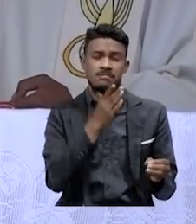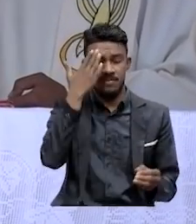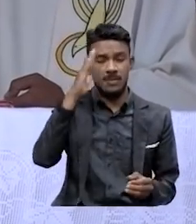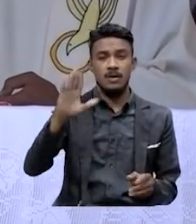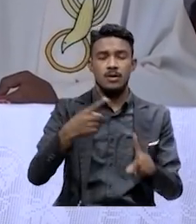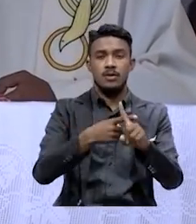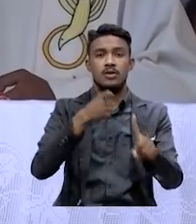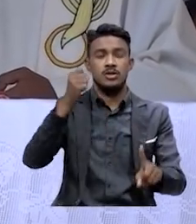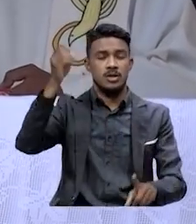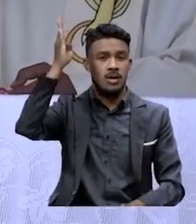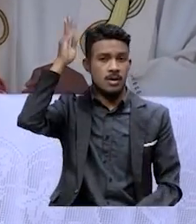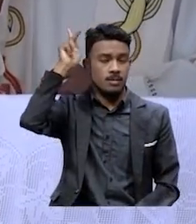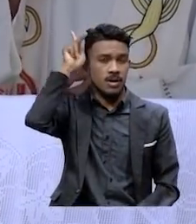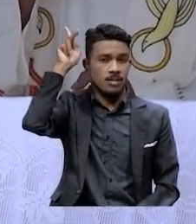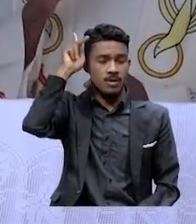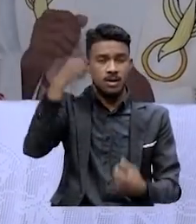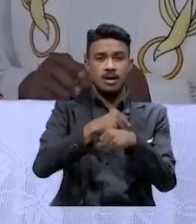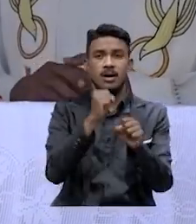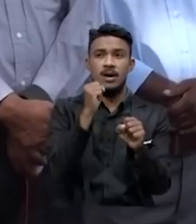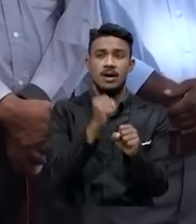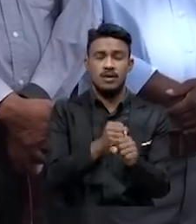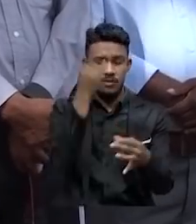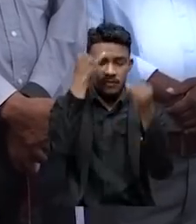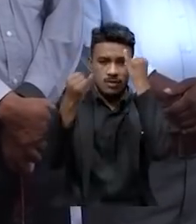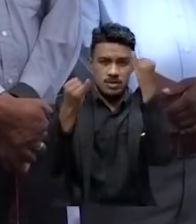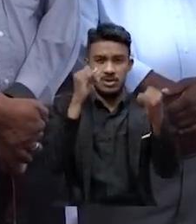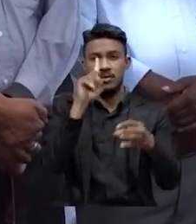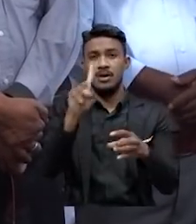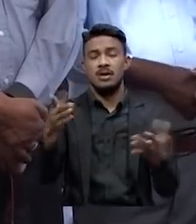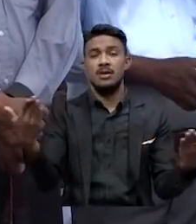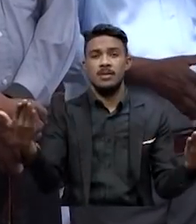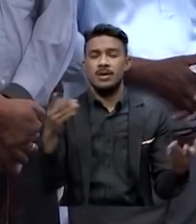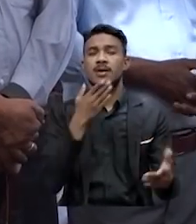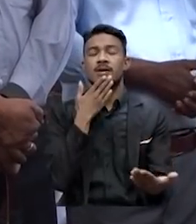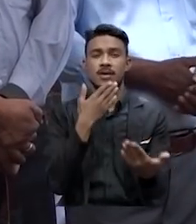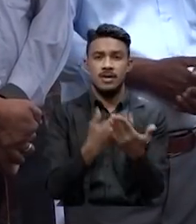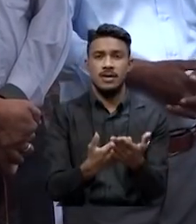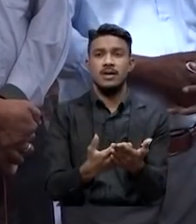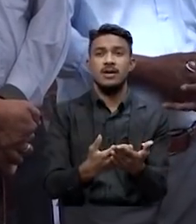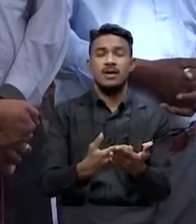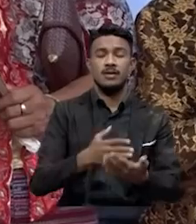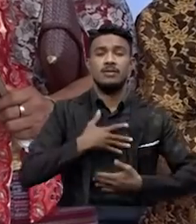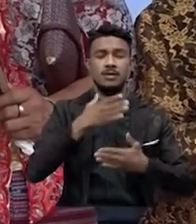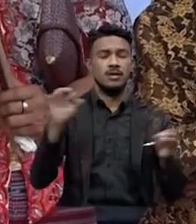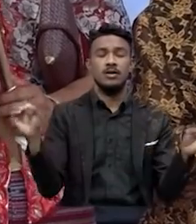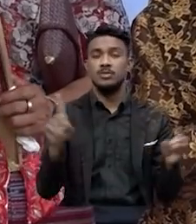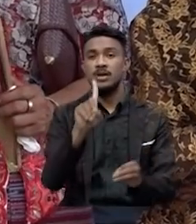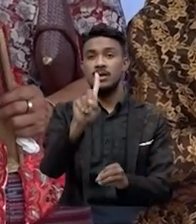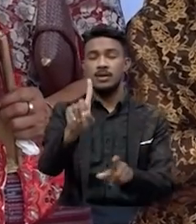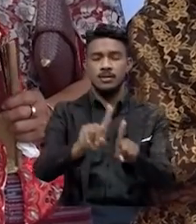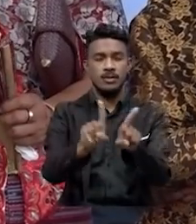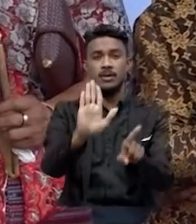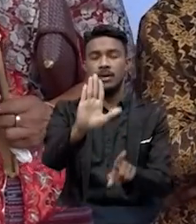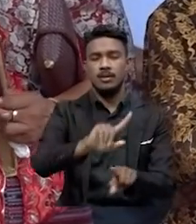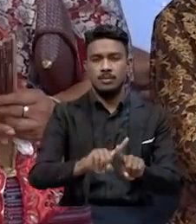Vaticano Papa Francisco se halo anunciu ida nebe significante tebes la os bania det mai bemos ba